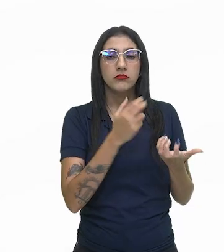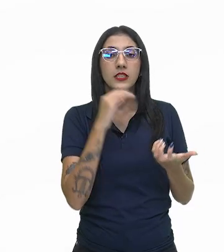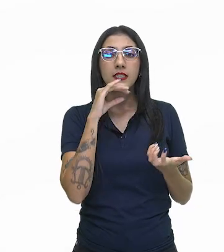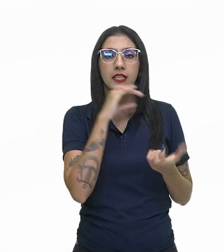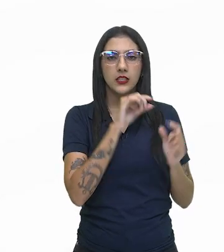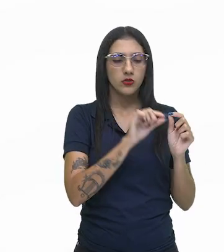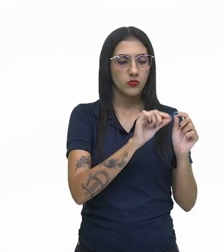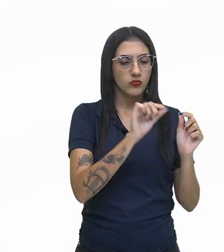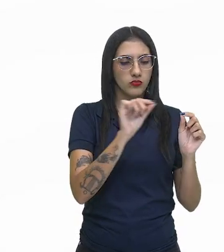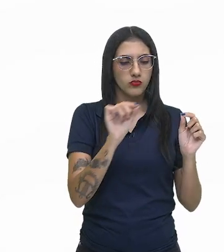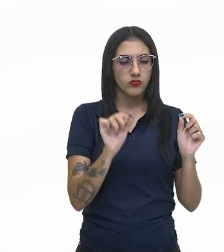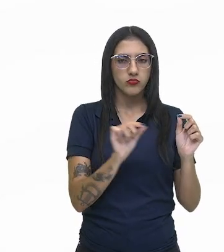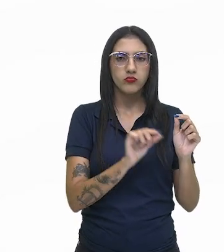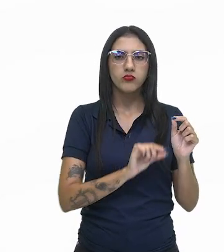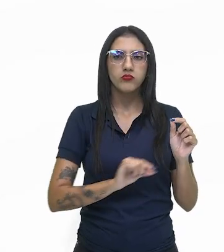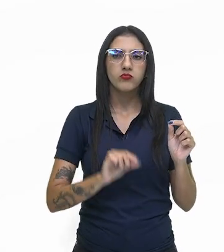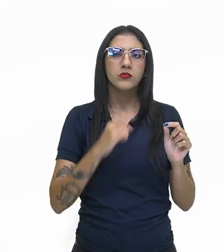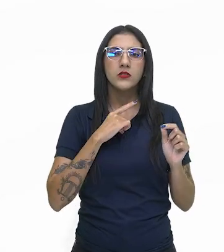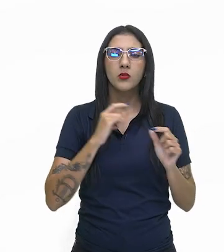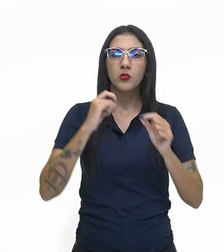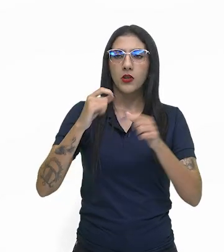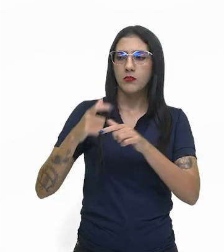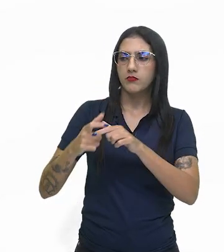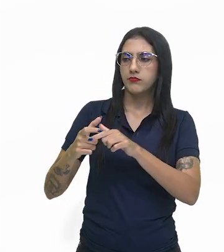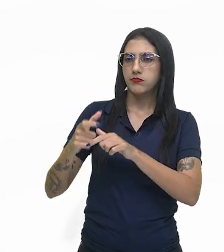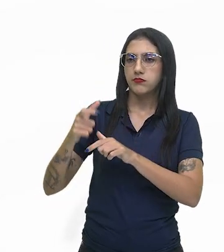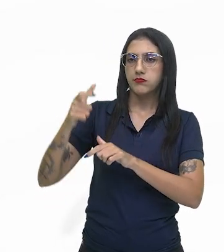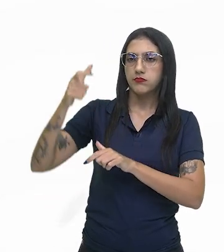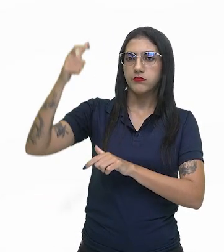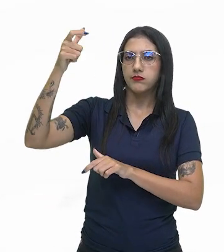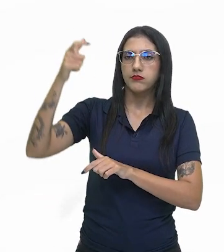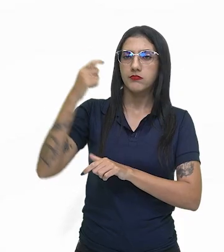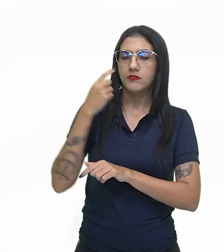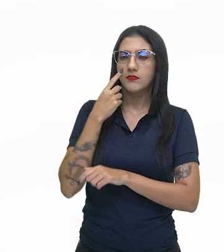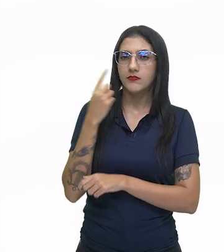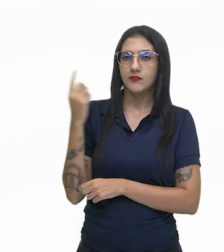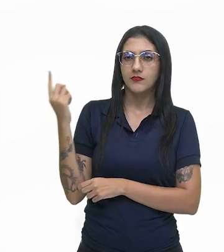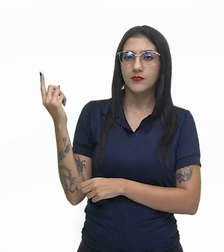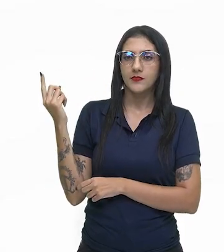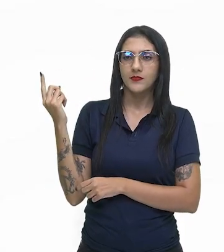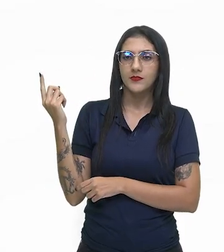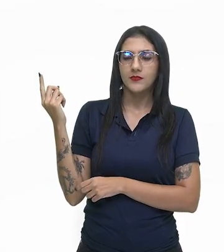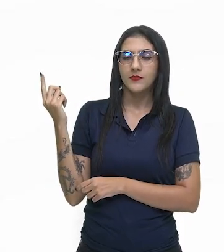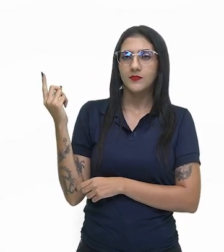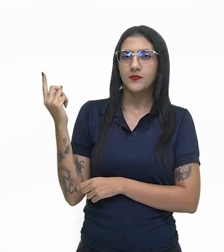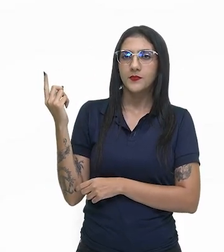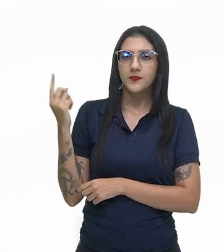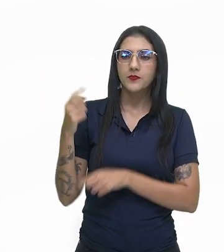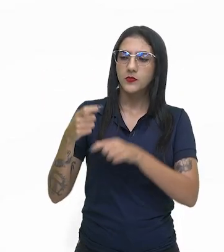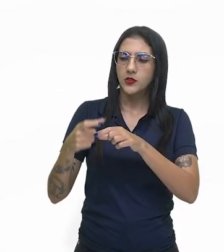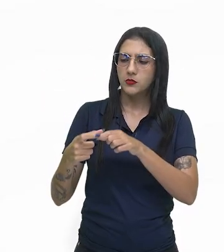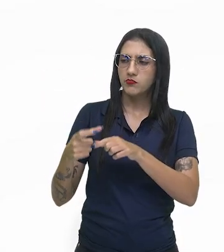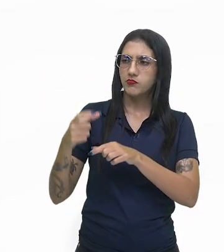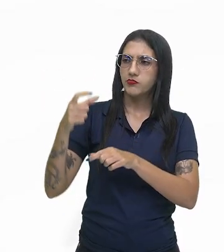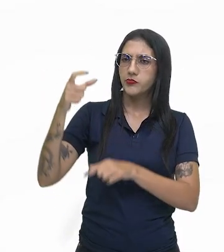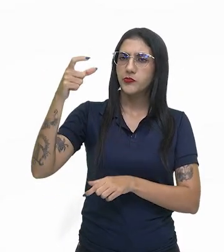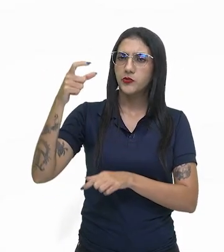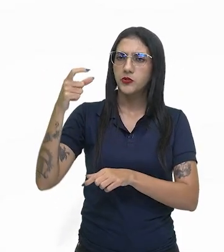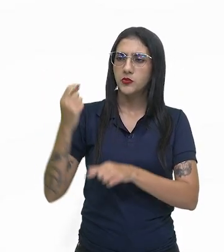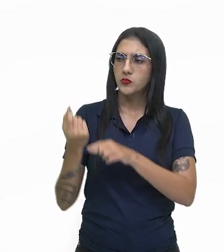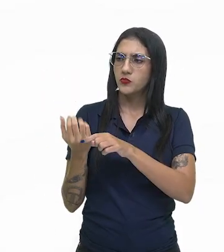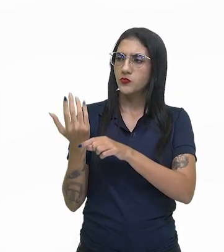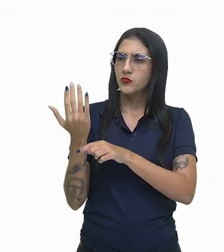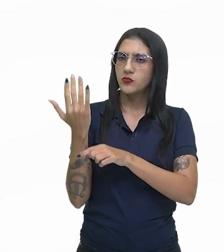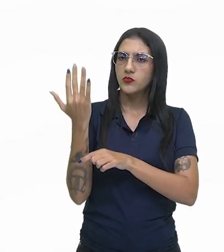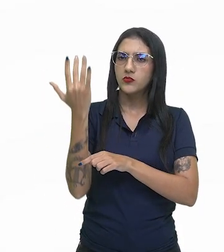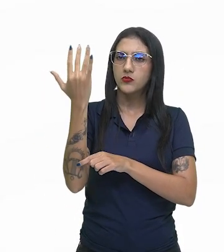aí presente as torres de destilação. Esse maiorzinho aí, como vocês podem perceber. Essas torres de